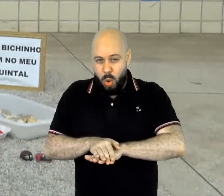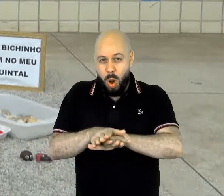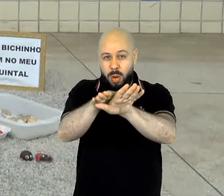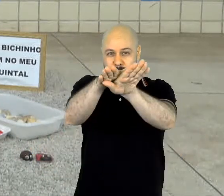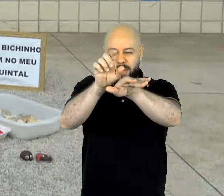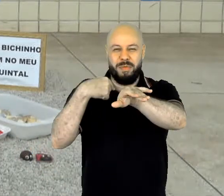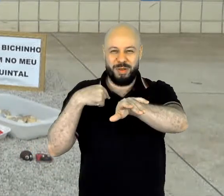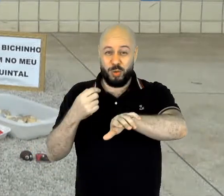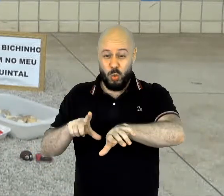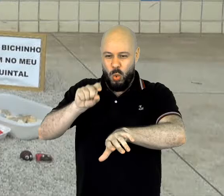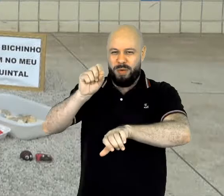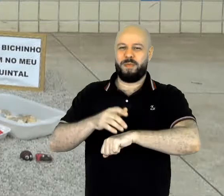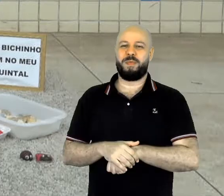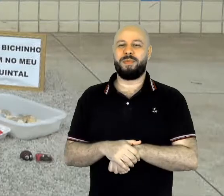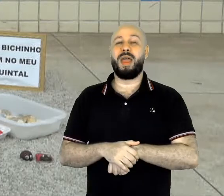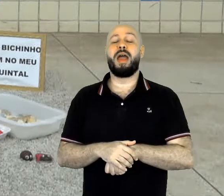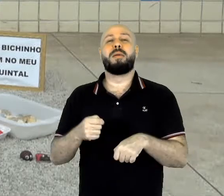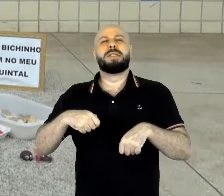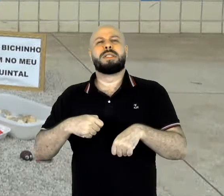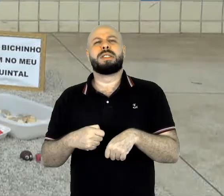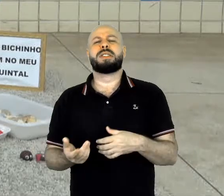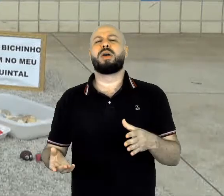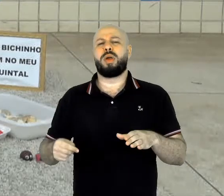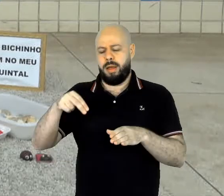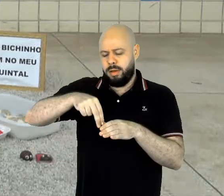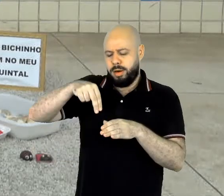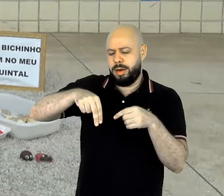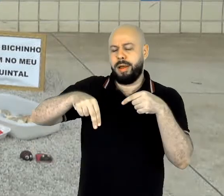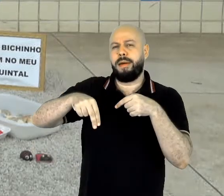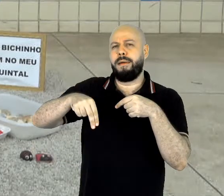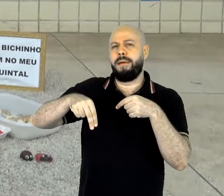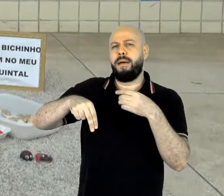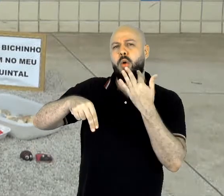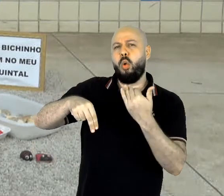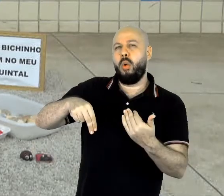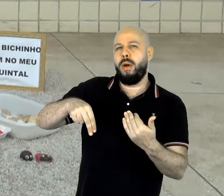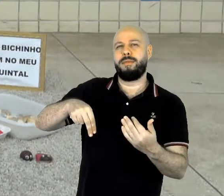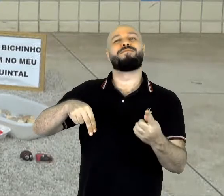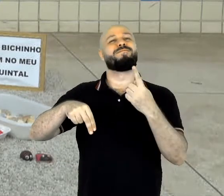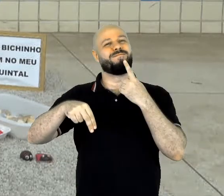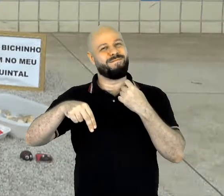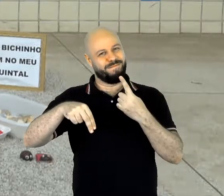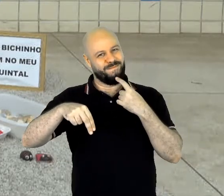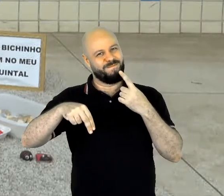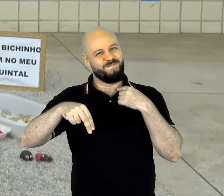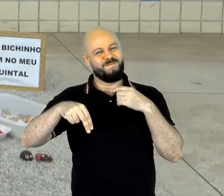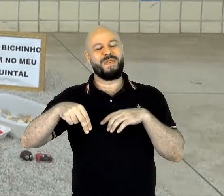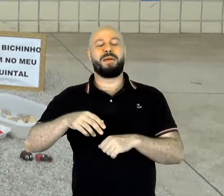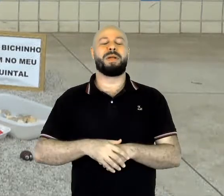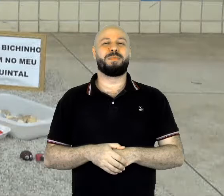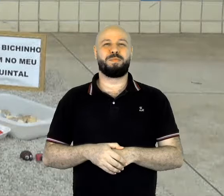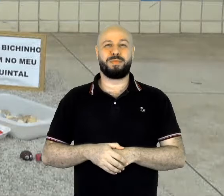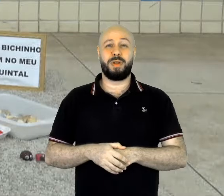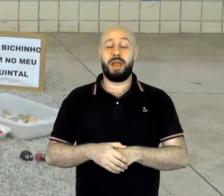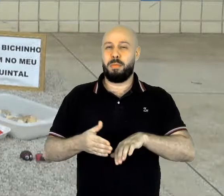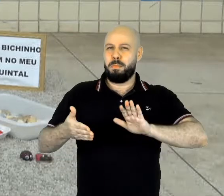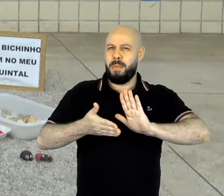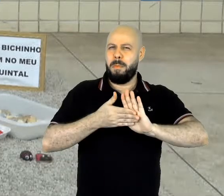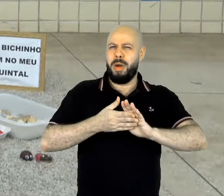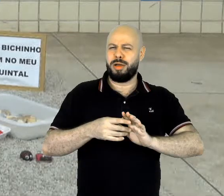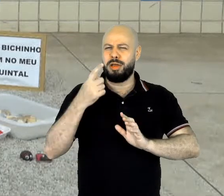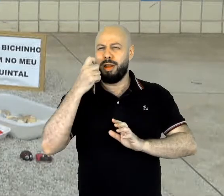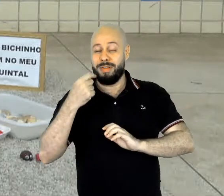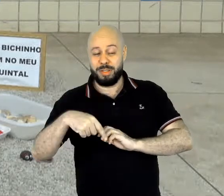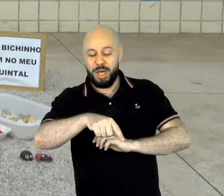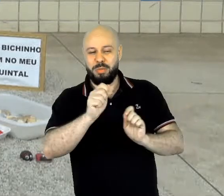eu utilizaria a tinta guache vermelha. Você também pode estar fazendo isso com a sua criança. Então, essa proposta é muito interessante